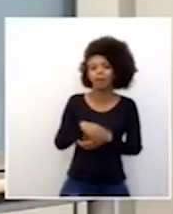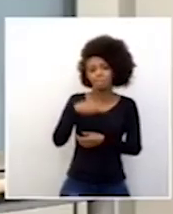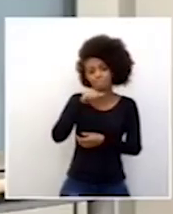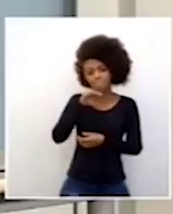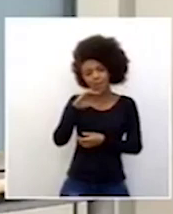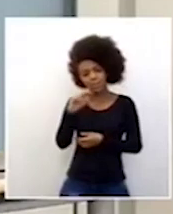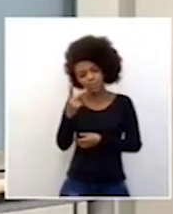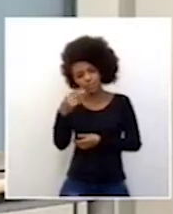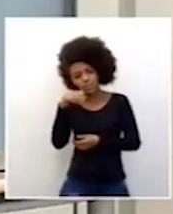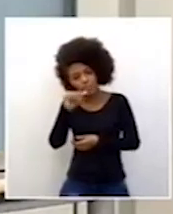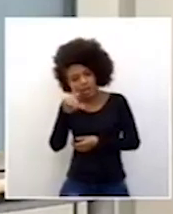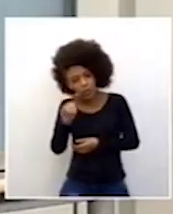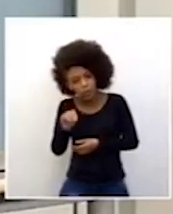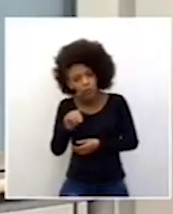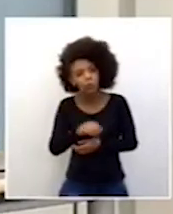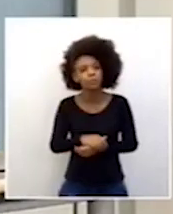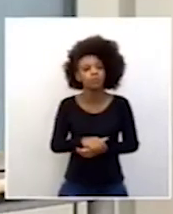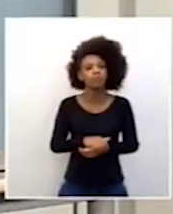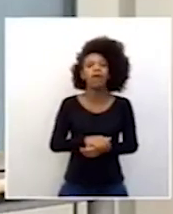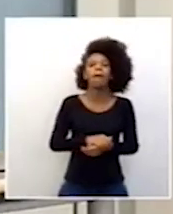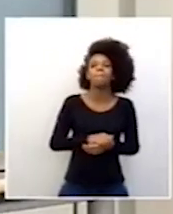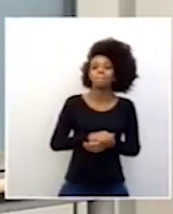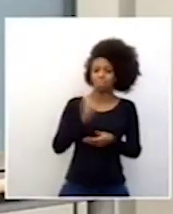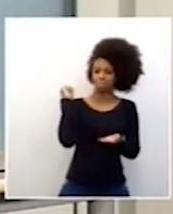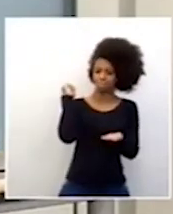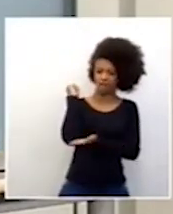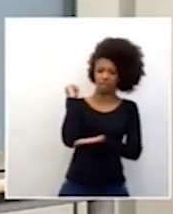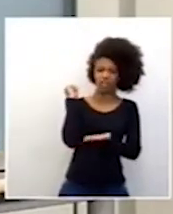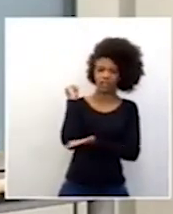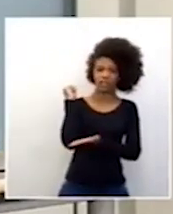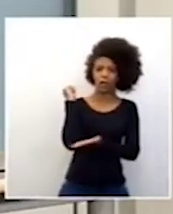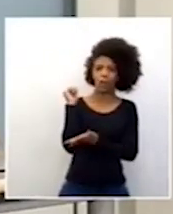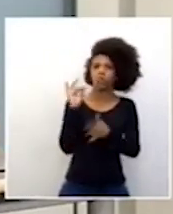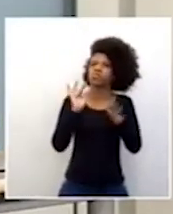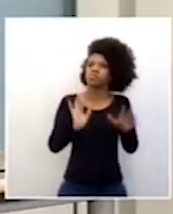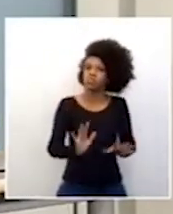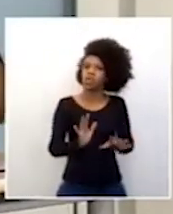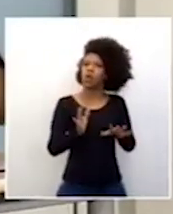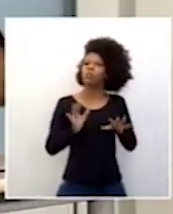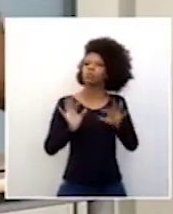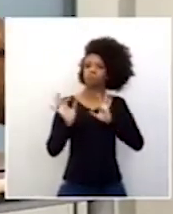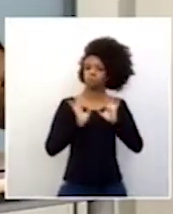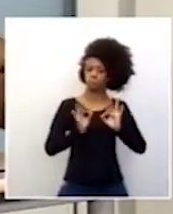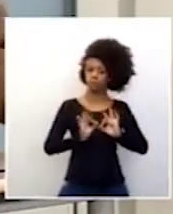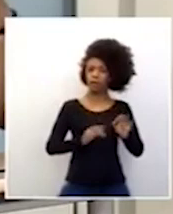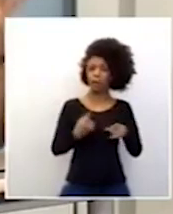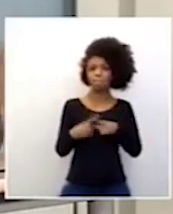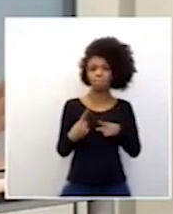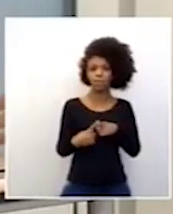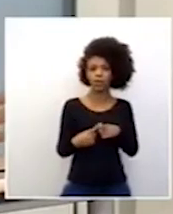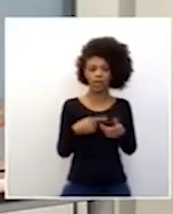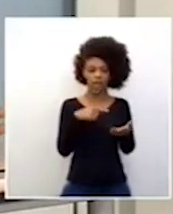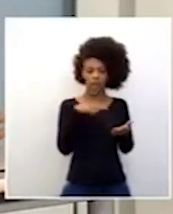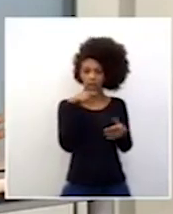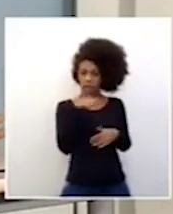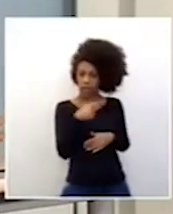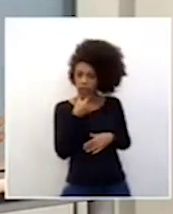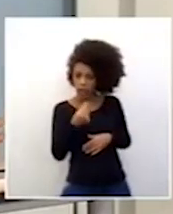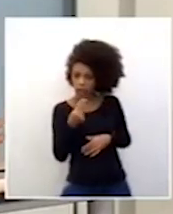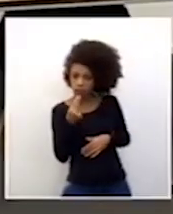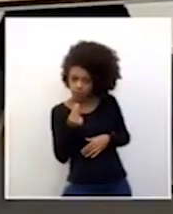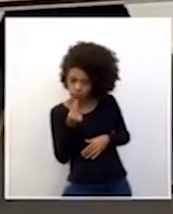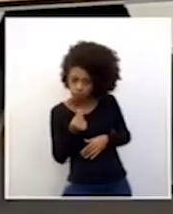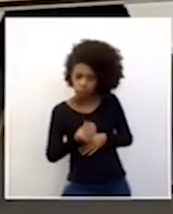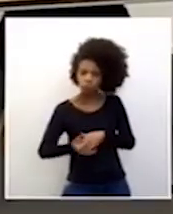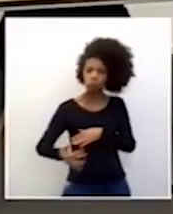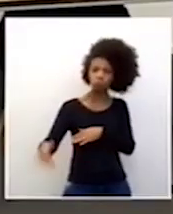era Machadão? Machadão. Hoje vai ter aula do Machadão, então se preparem, porque ele é um expoente da nossa literatura.